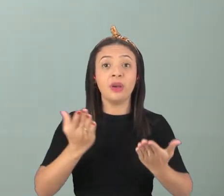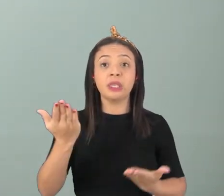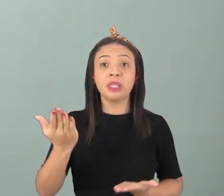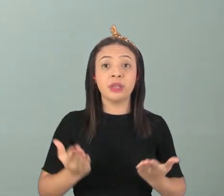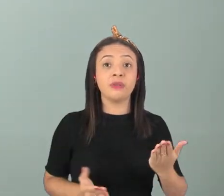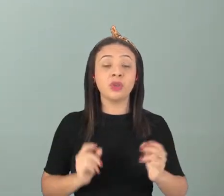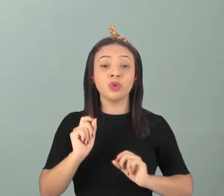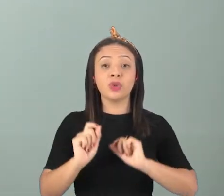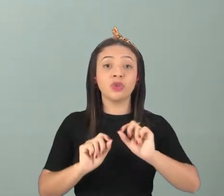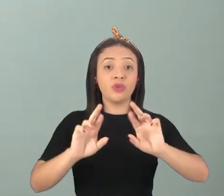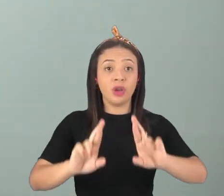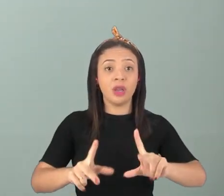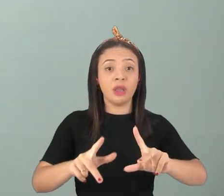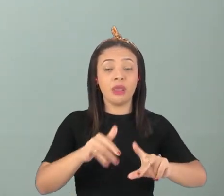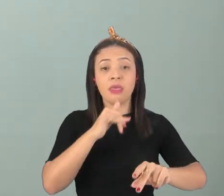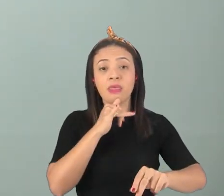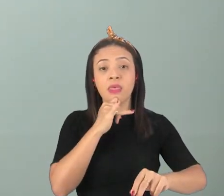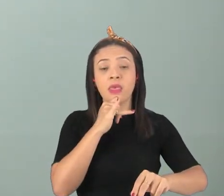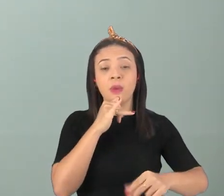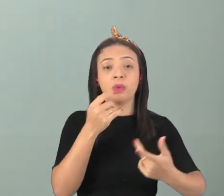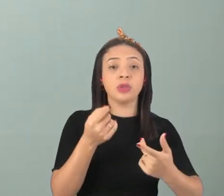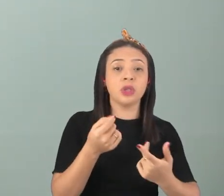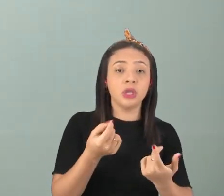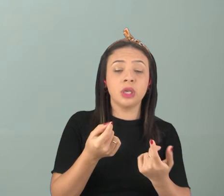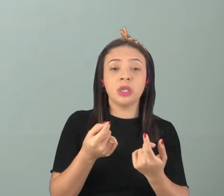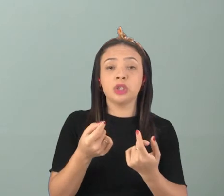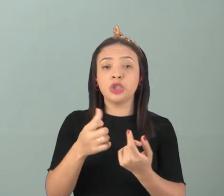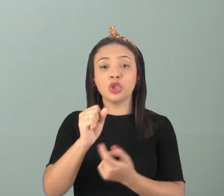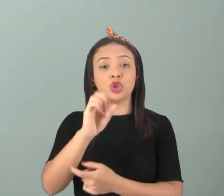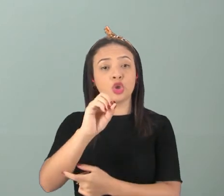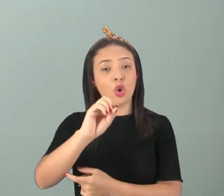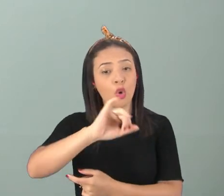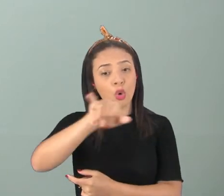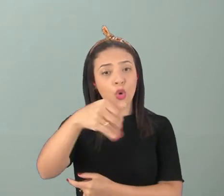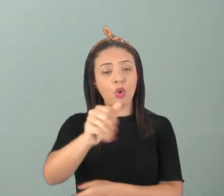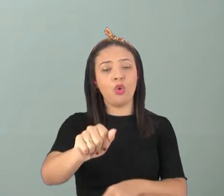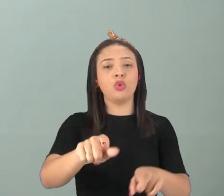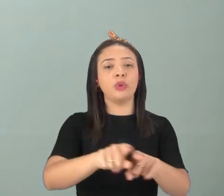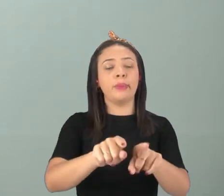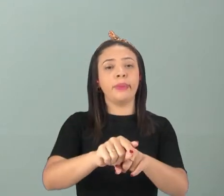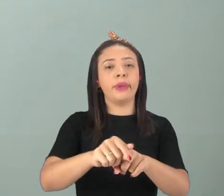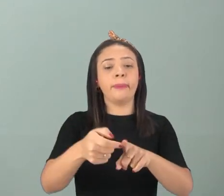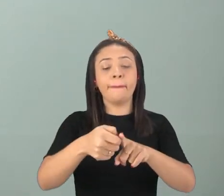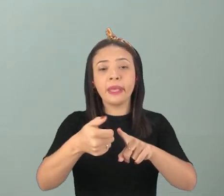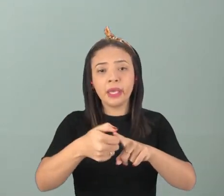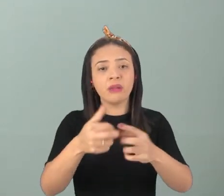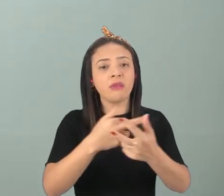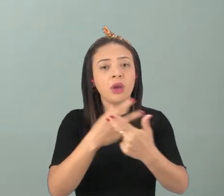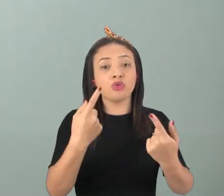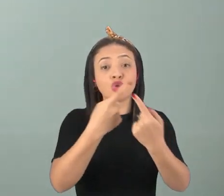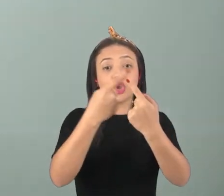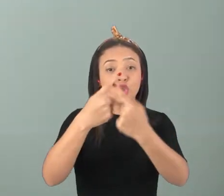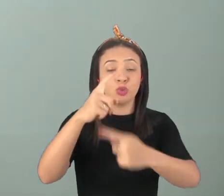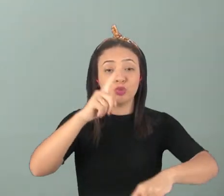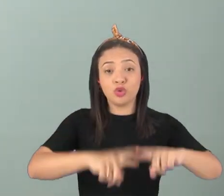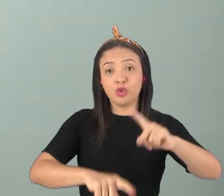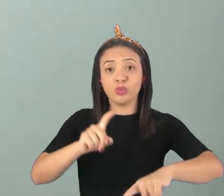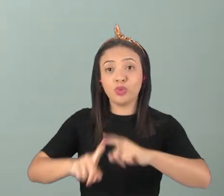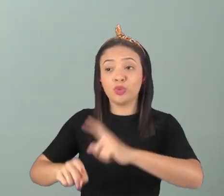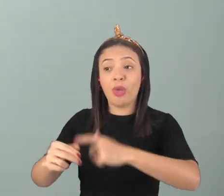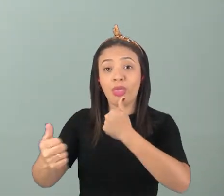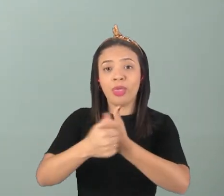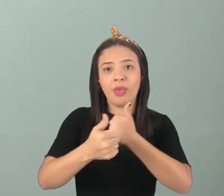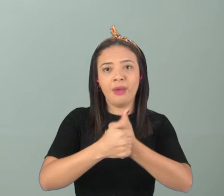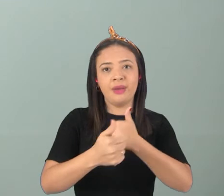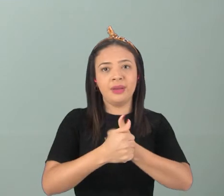percurso menores, seja para transporte da soja, do milho e outros tipos de produtos que estão próximos e não cruzando o Brasil